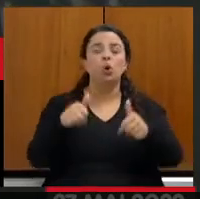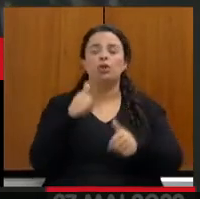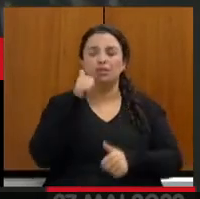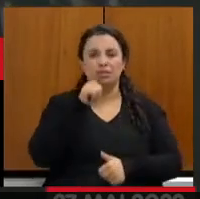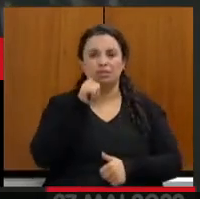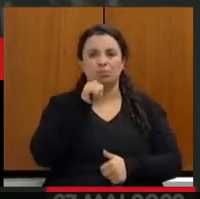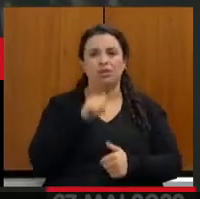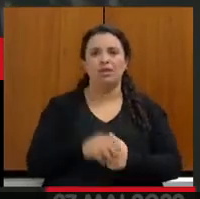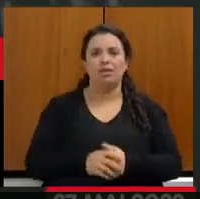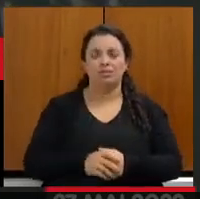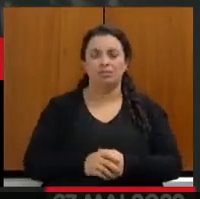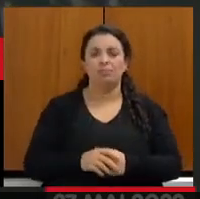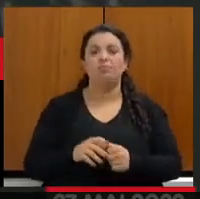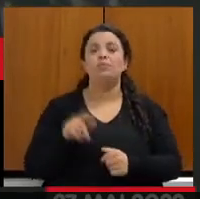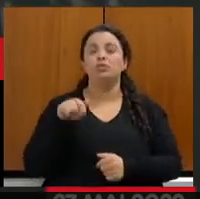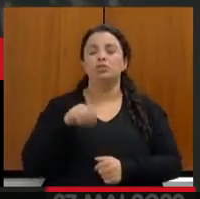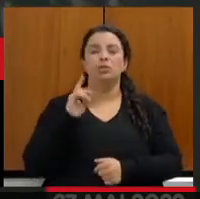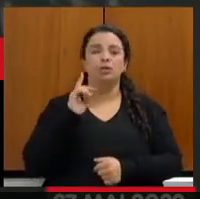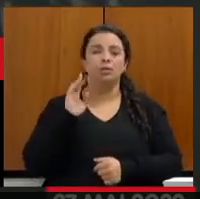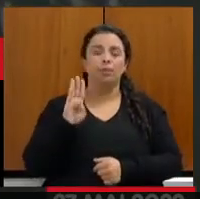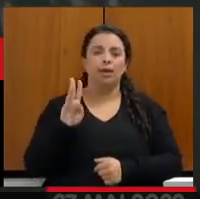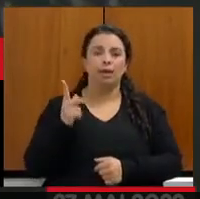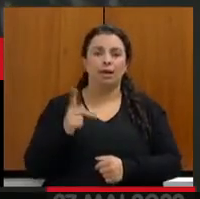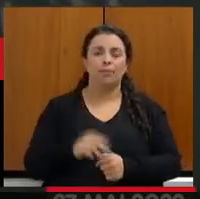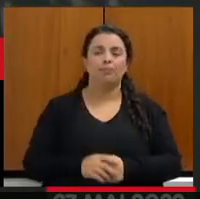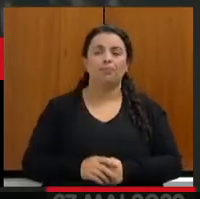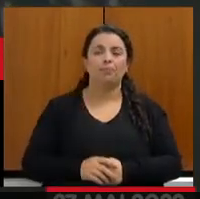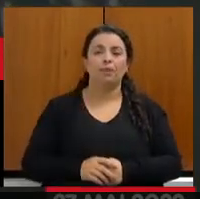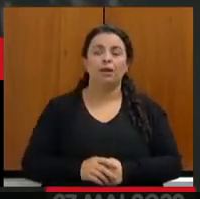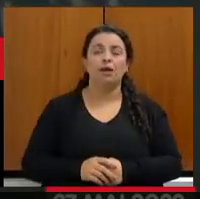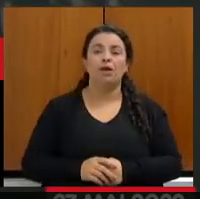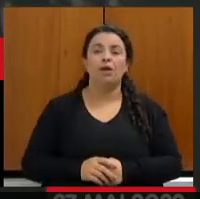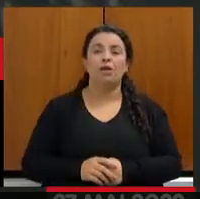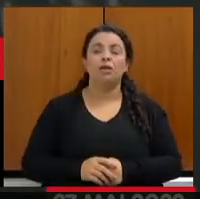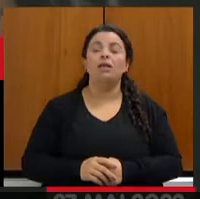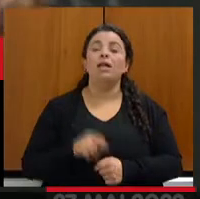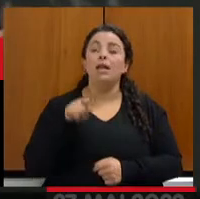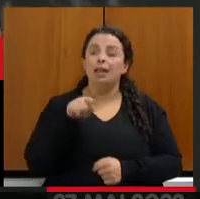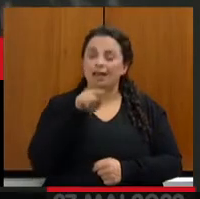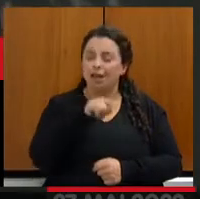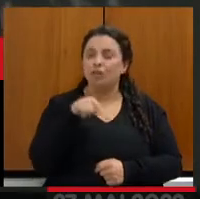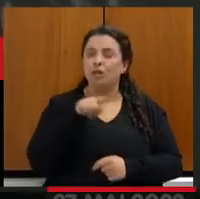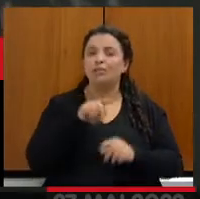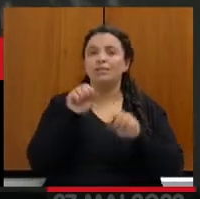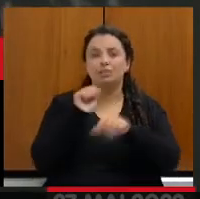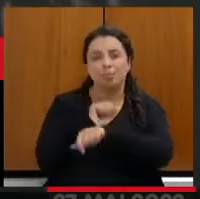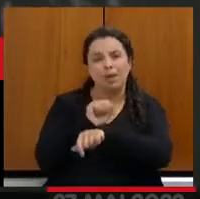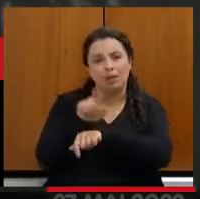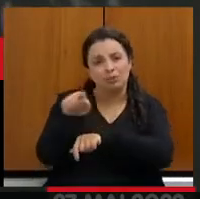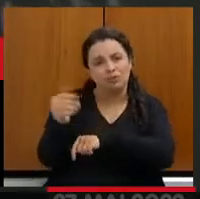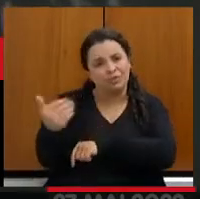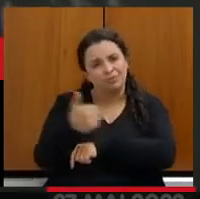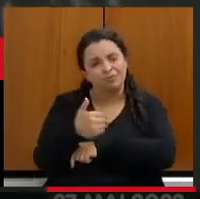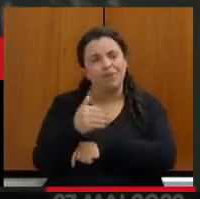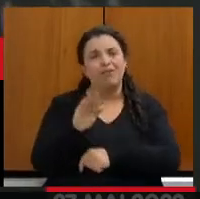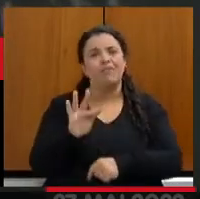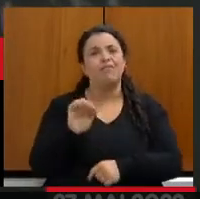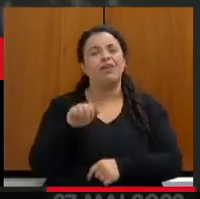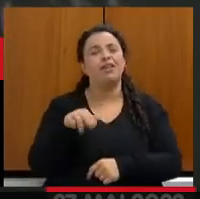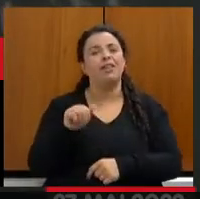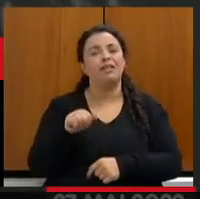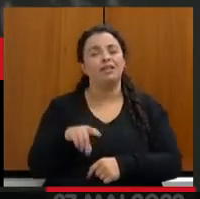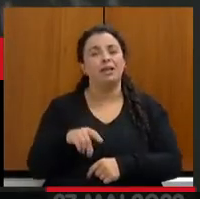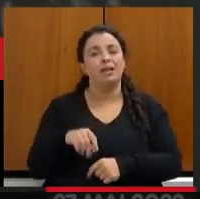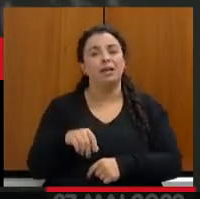De Belo Horizonte e isso espera você Fernanda e conto com a o filho com